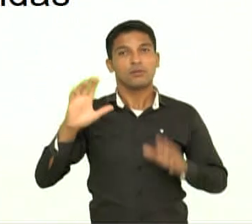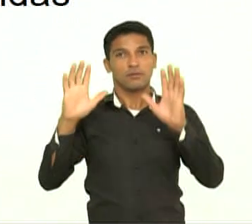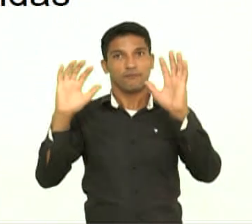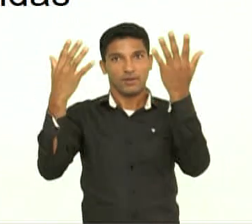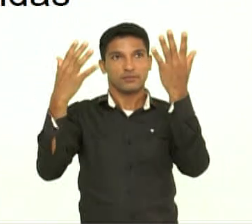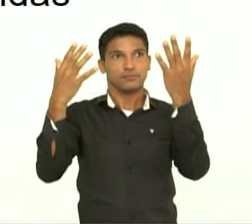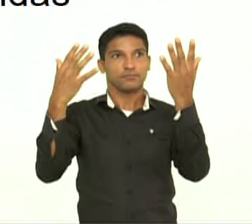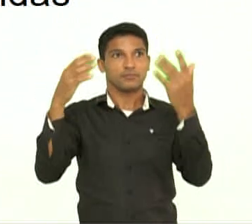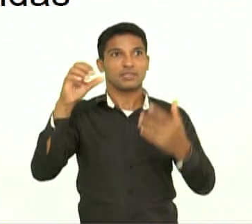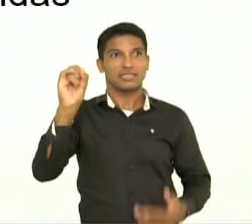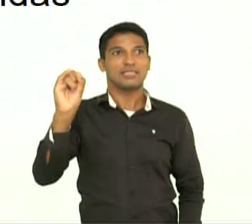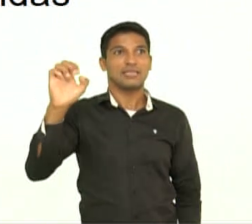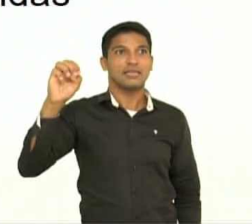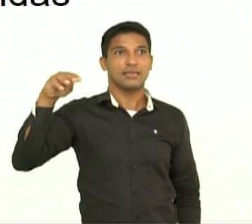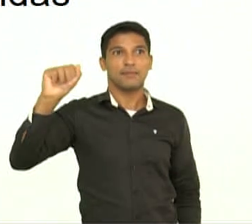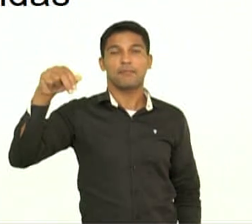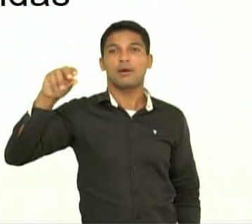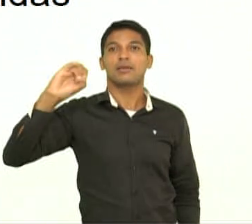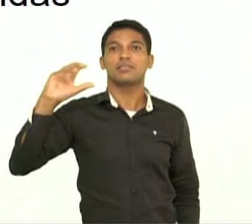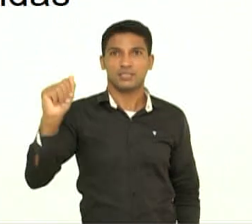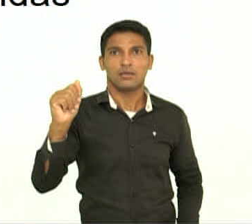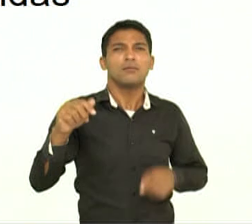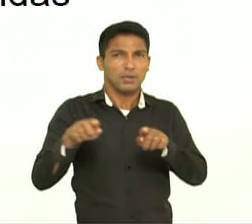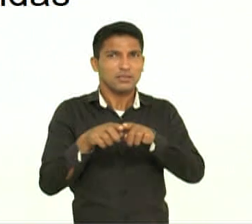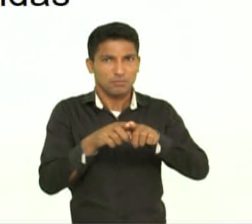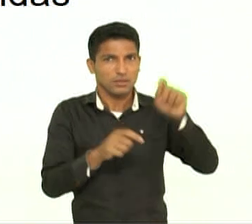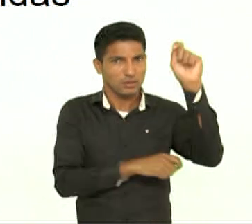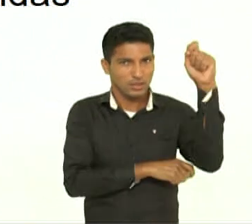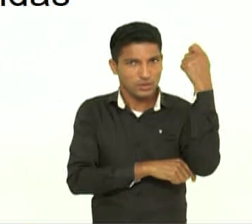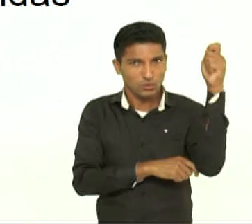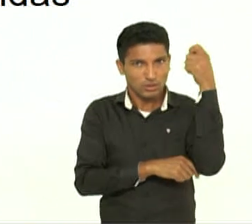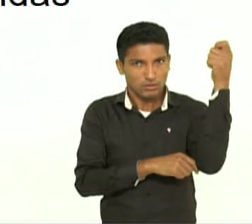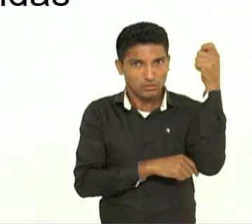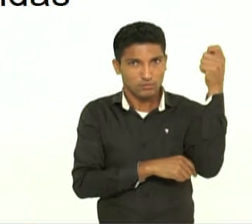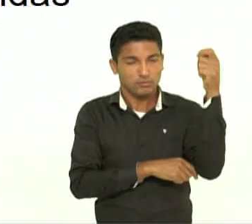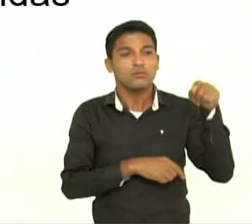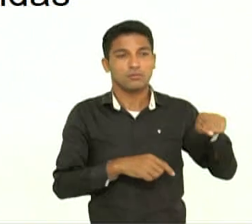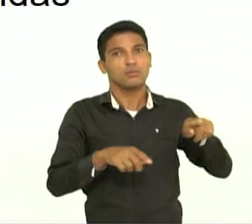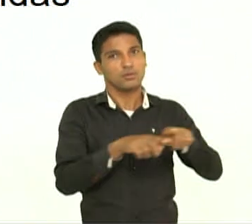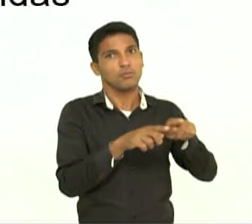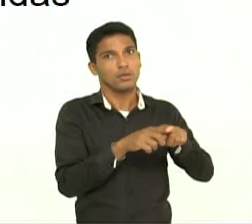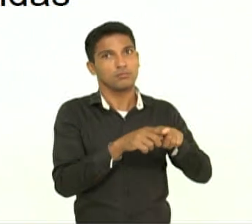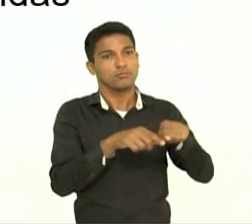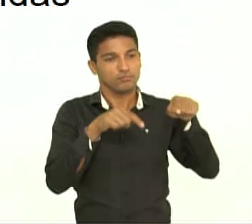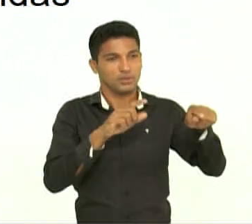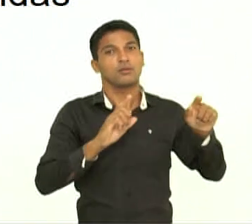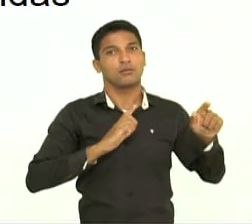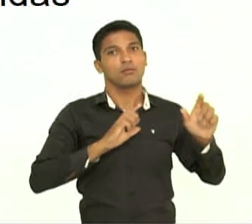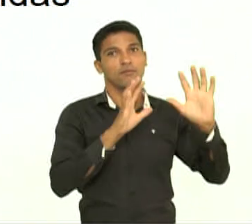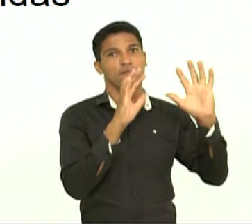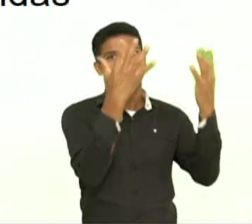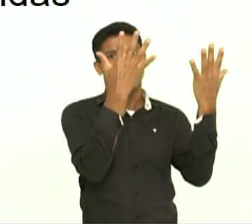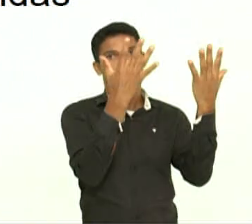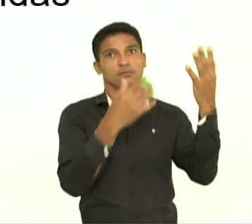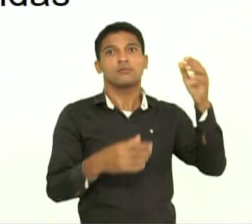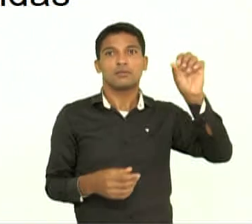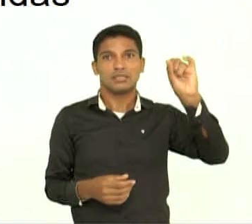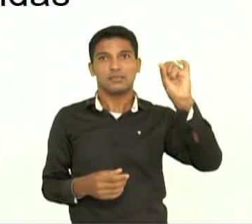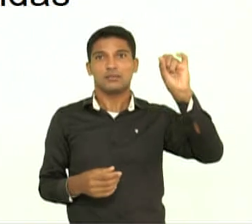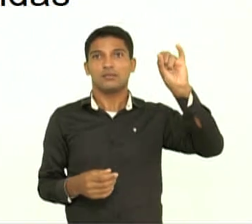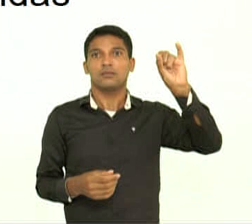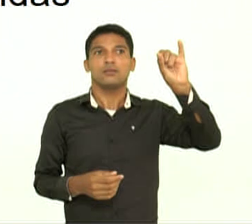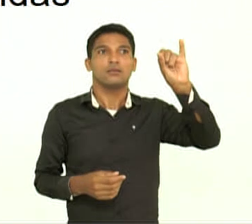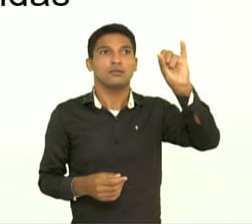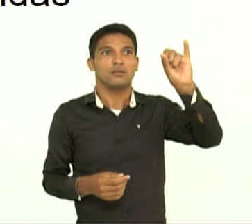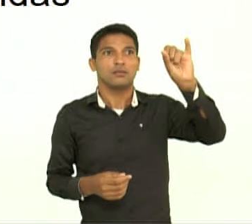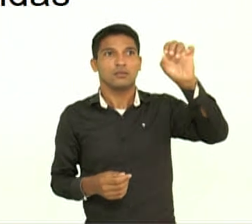festas de Iemanjá acontece no Rio Grande do Sul. Iemanjá é homenageada nessa festa. Segundo os adeptos do Candomblé